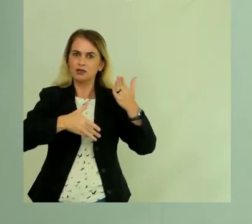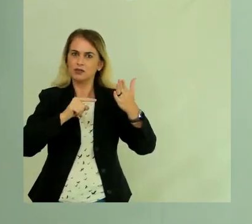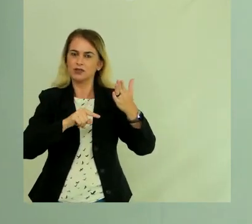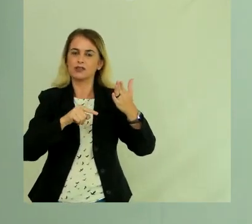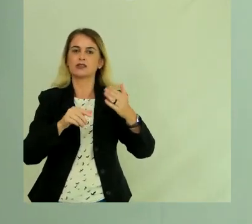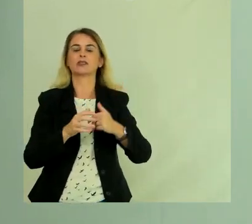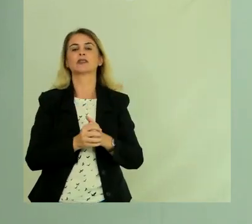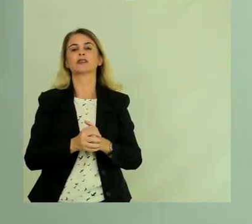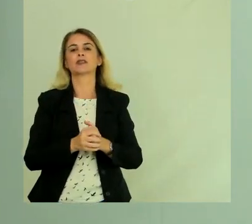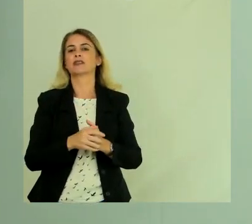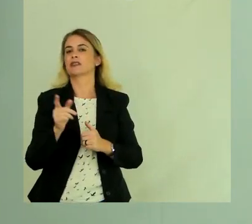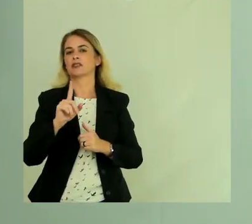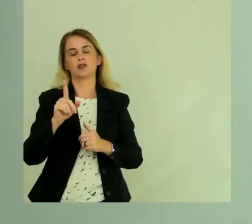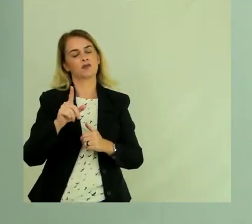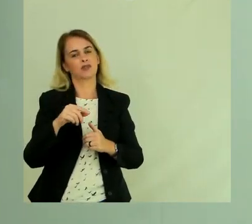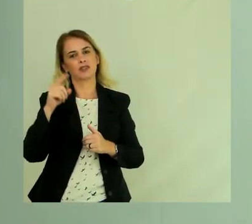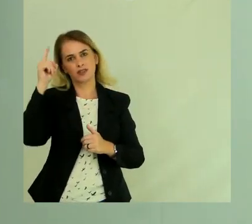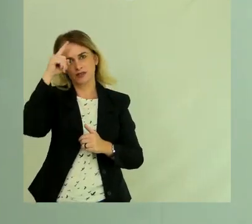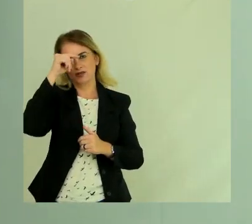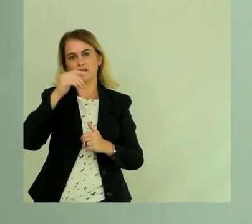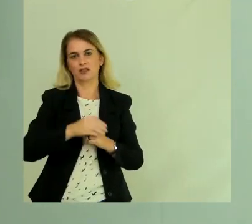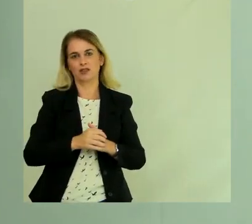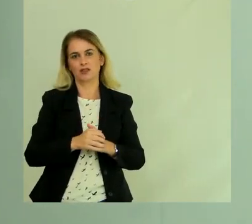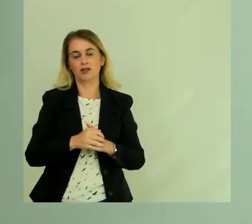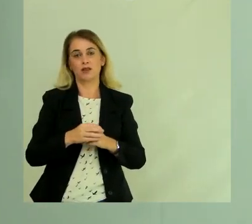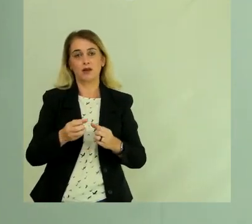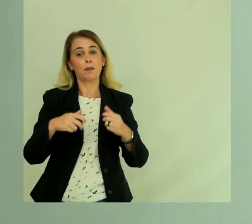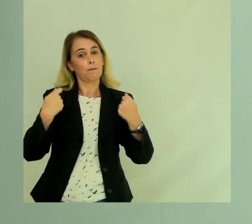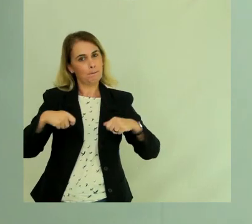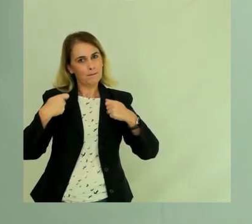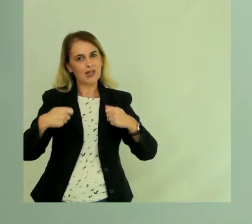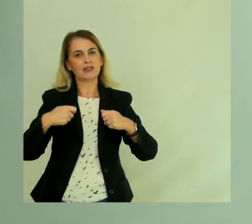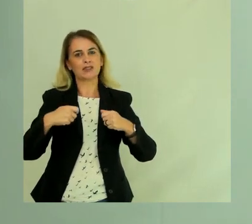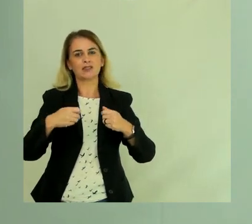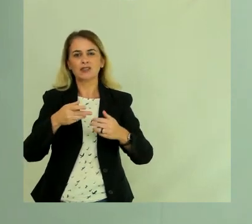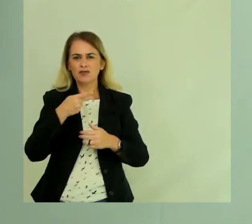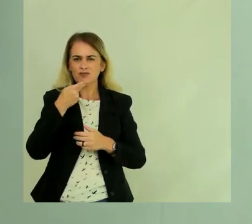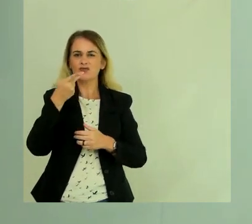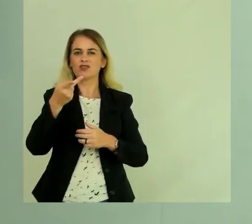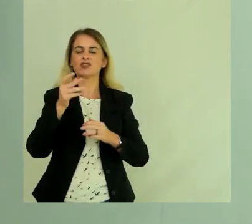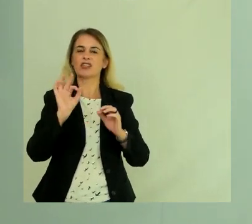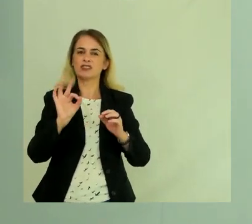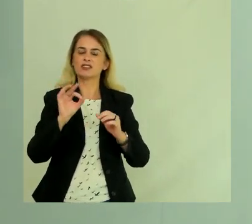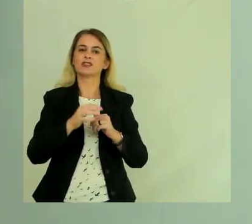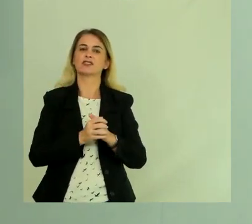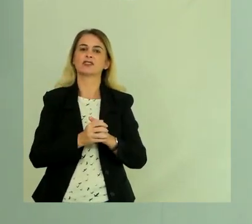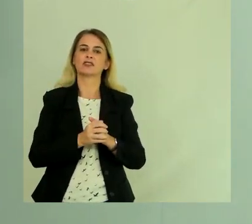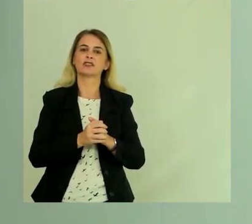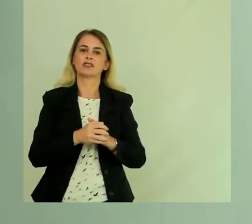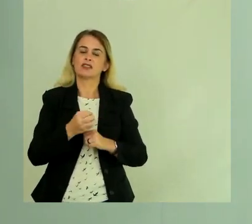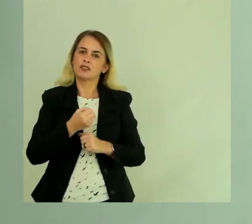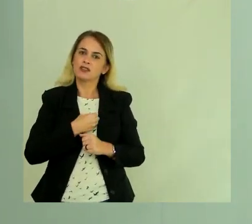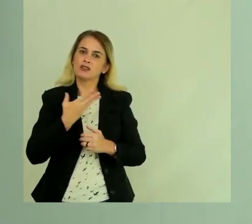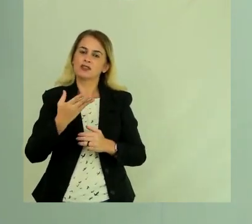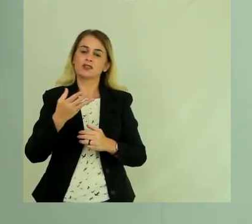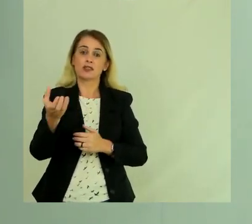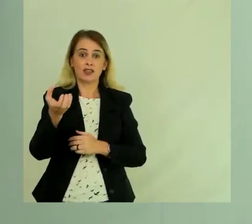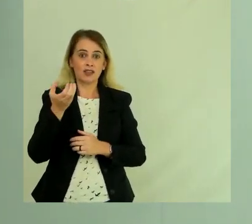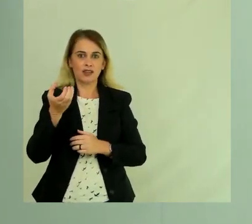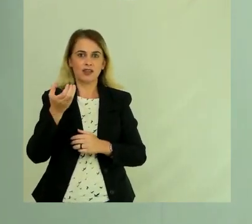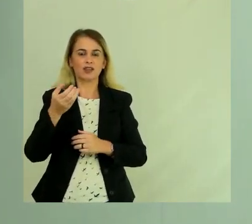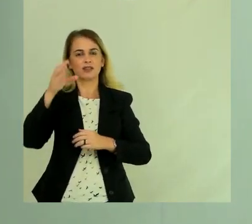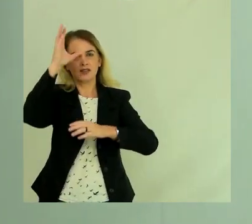difícil, não é difícil, tem que ter vontade, né? Se é o seu desejo estudar Libras, que você possa, que você